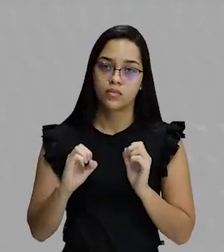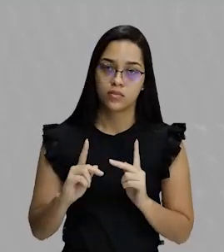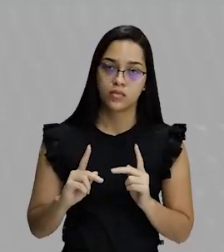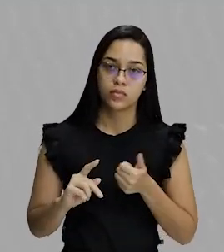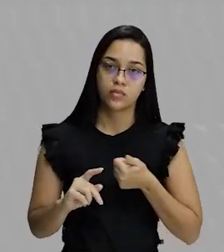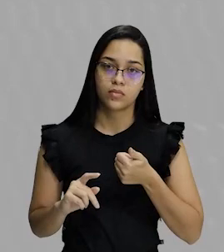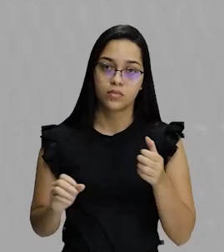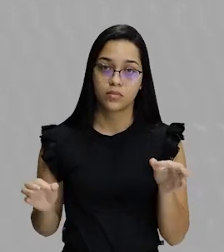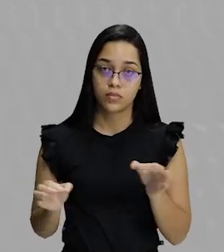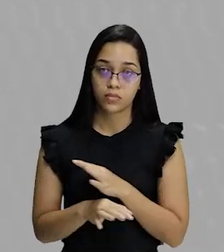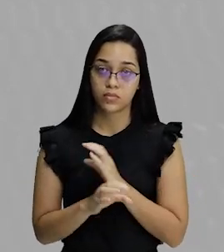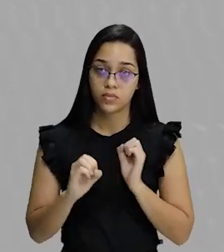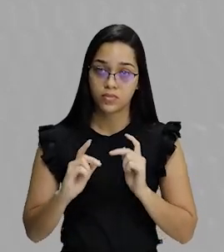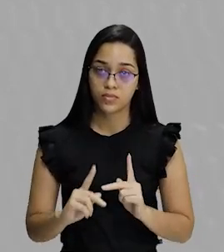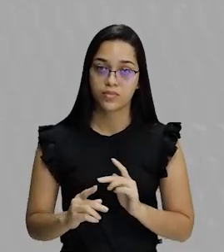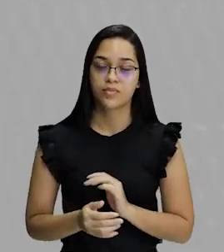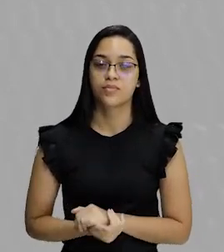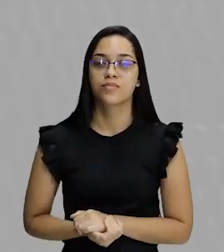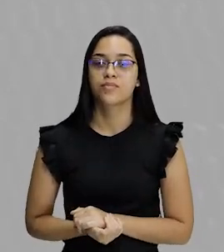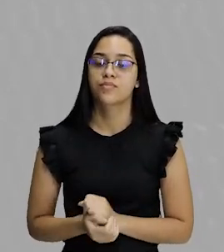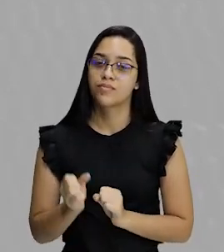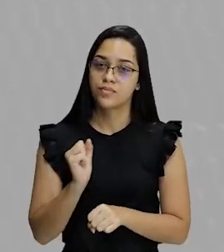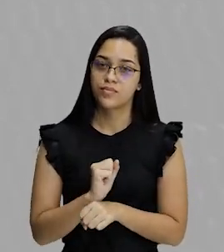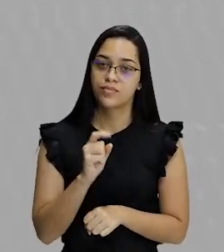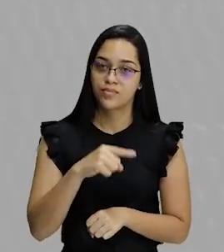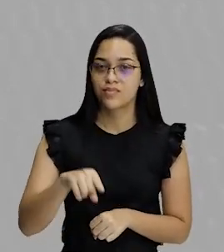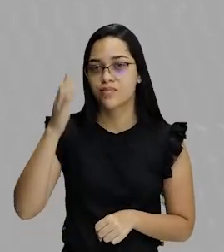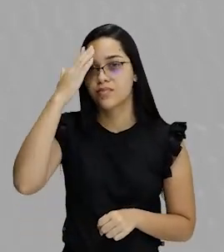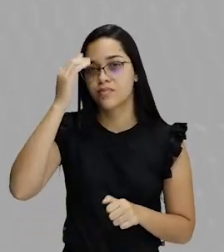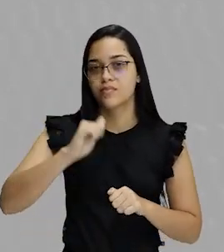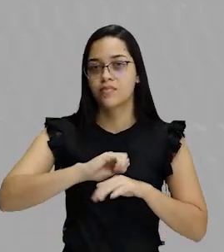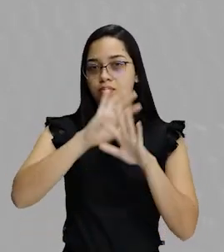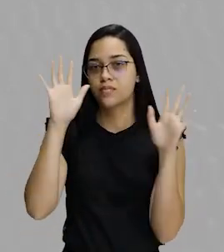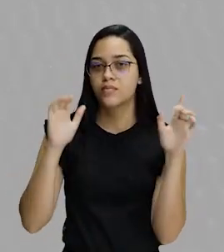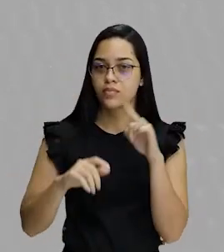do primeiro ao último. Ok, turminha? Então, espero que tenha atendido,